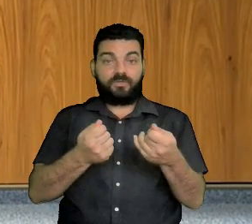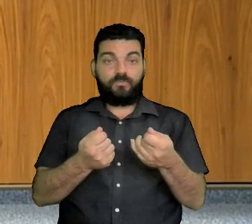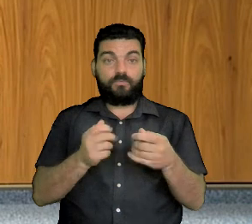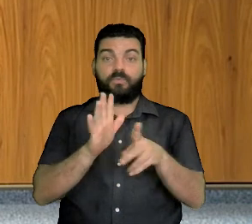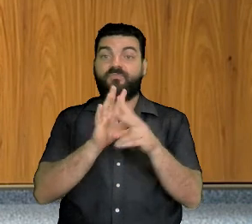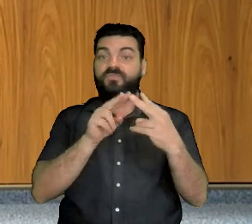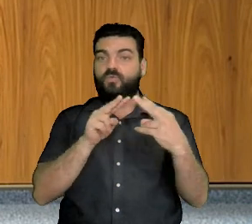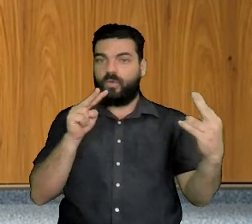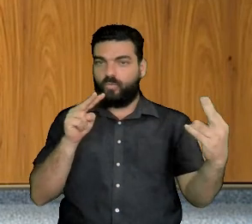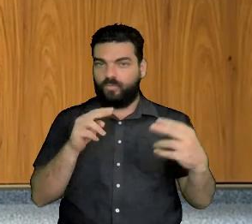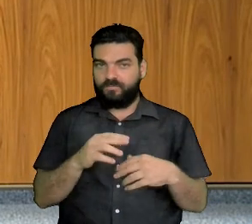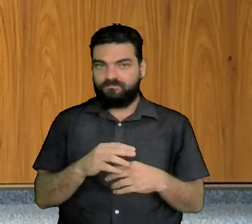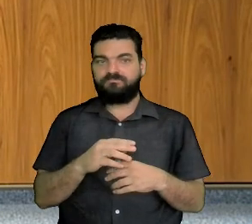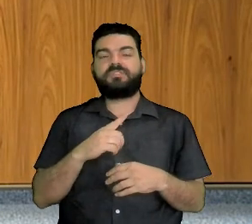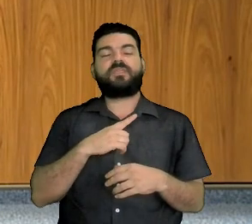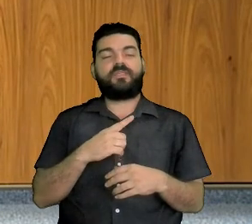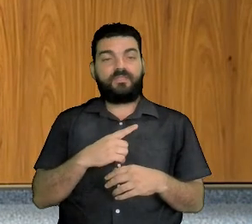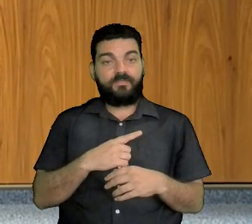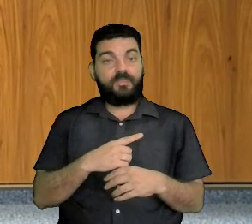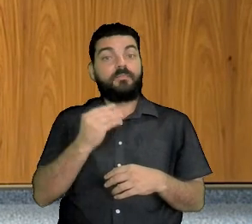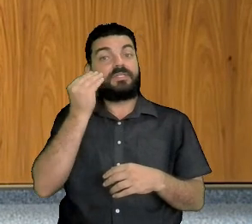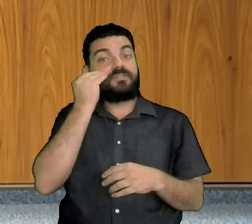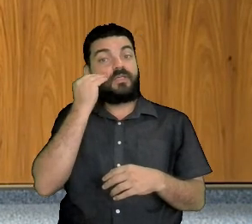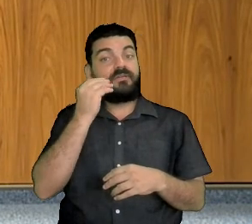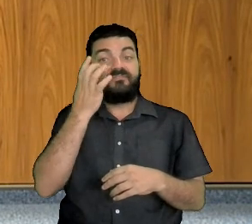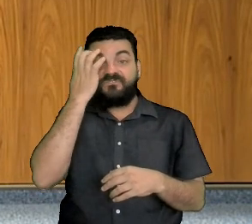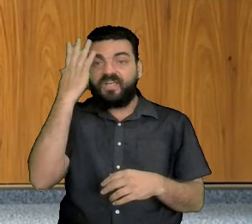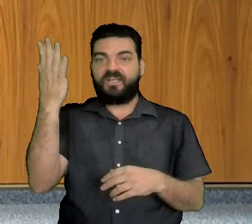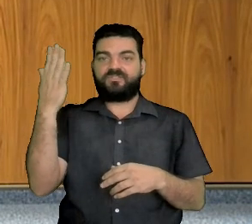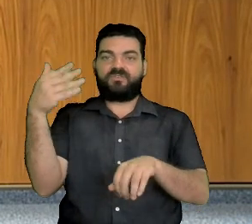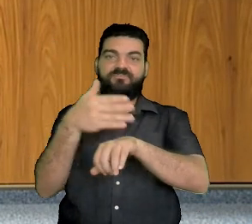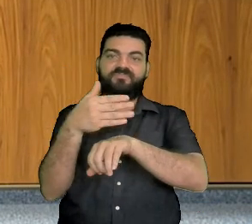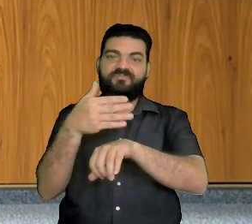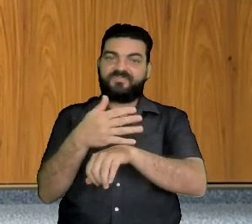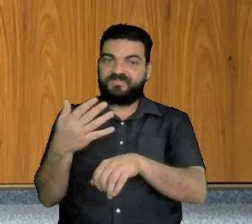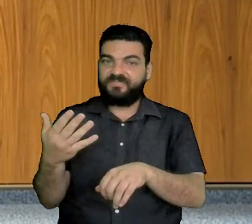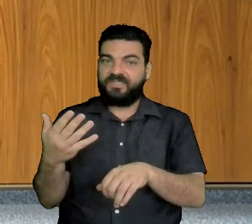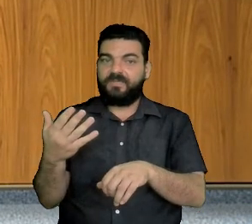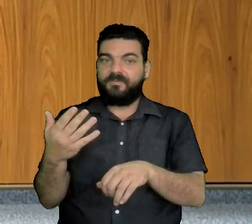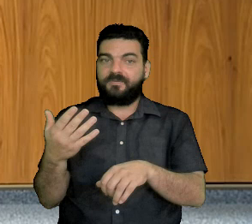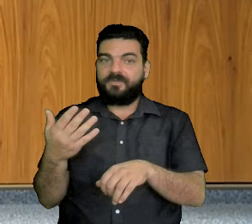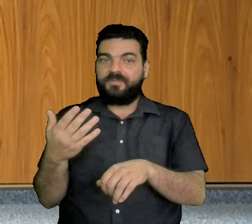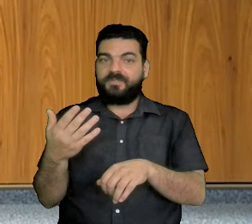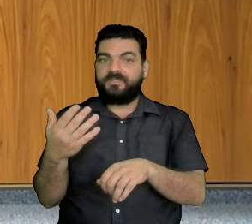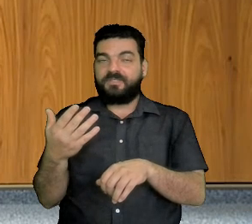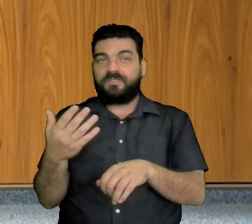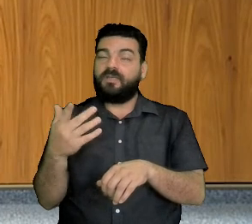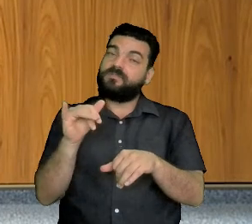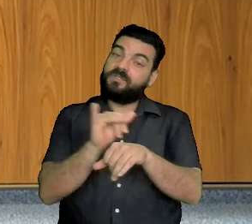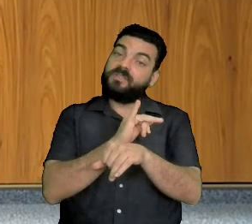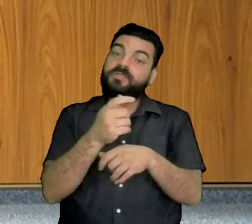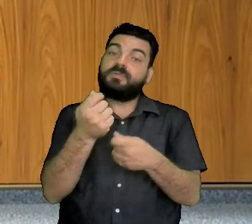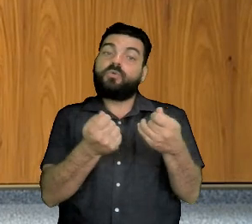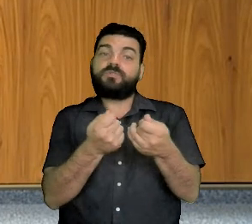online, de forma a implementar ainda mais as soluções